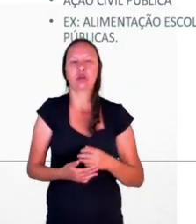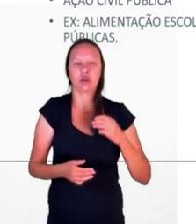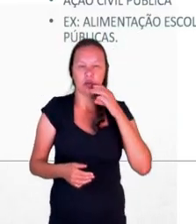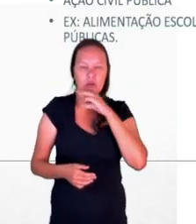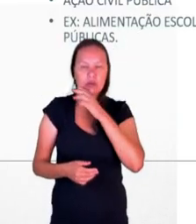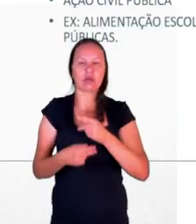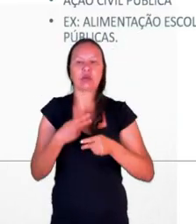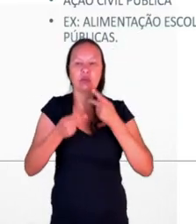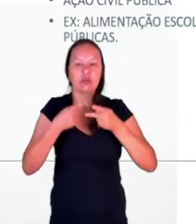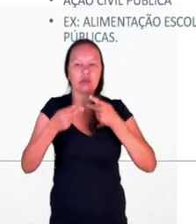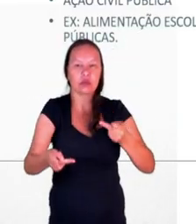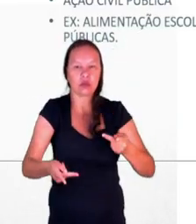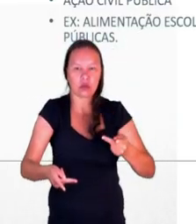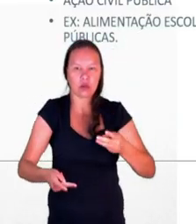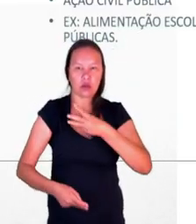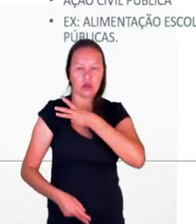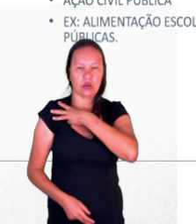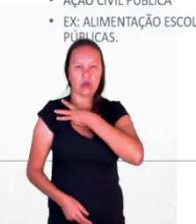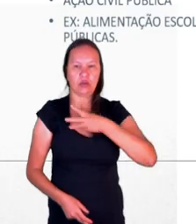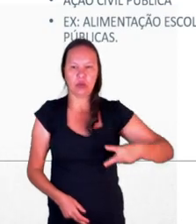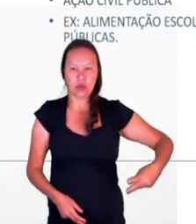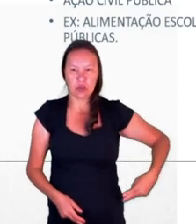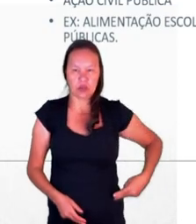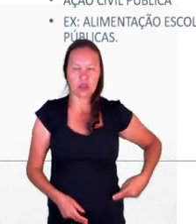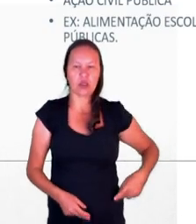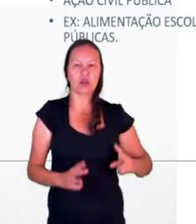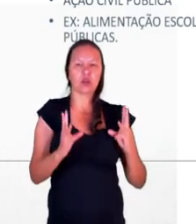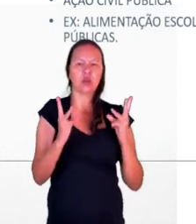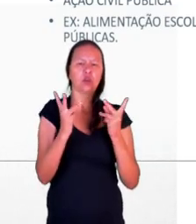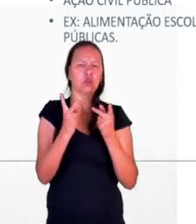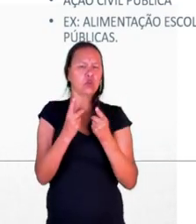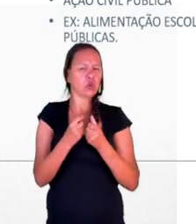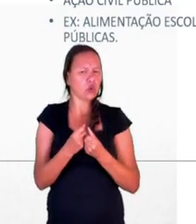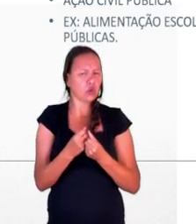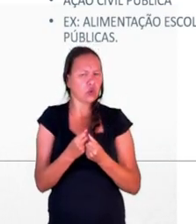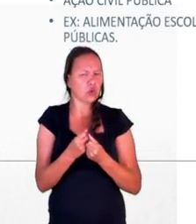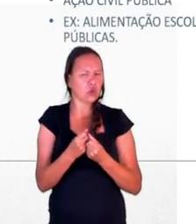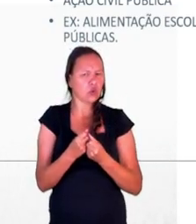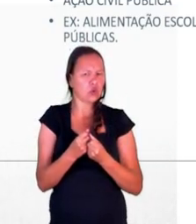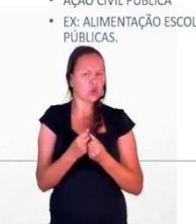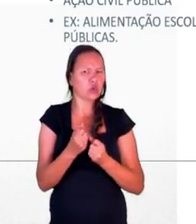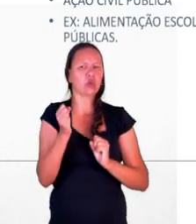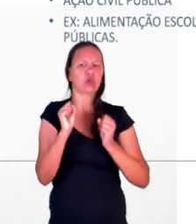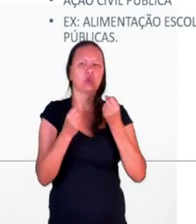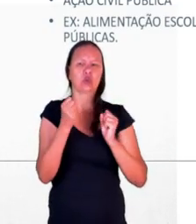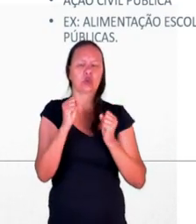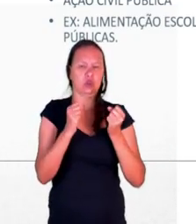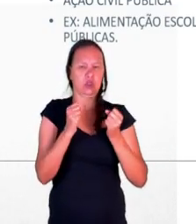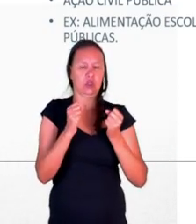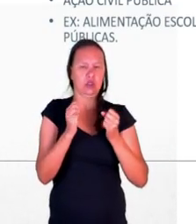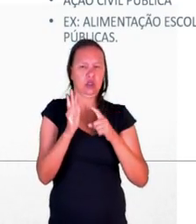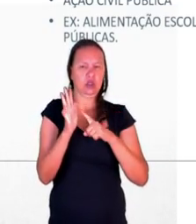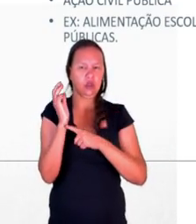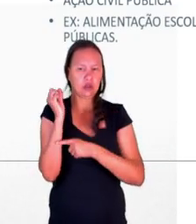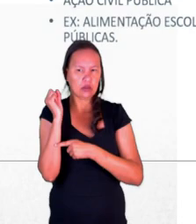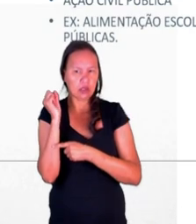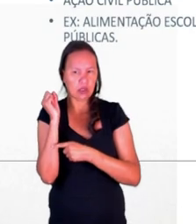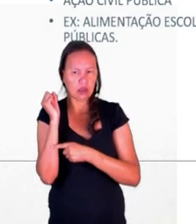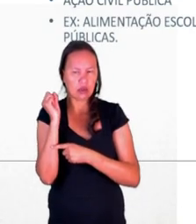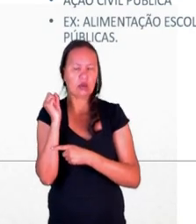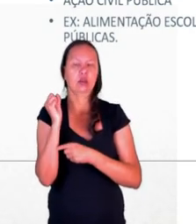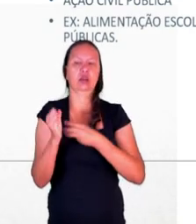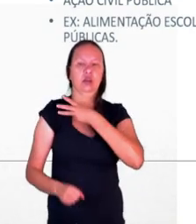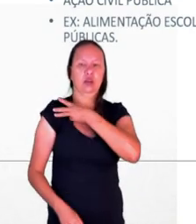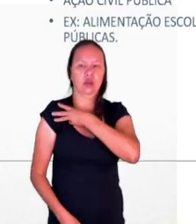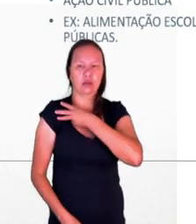dizer que os que o ministério público tem todos os instrumentos e por isso aquela digital ali tá no DNA do Ministério Público